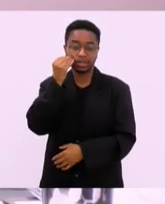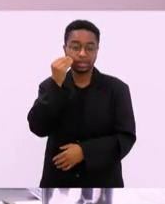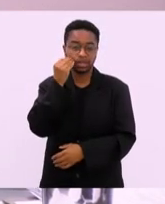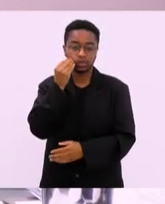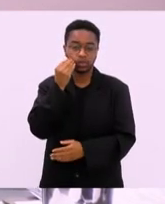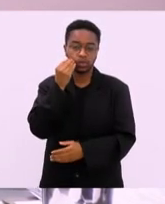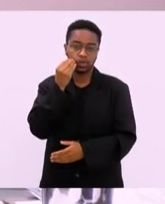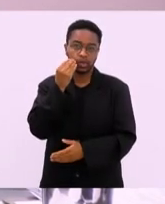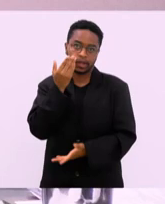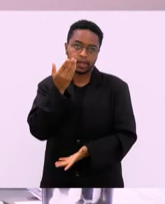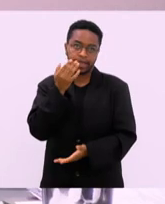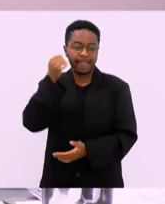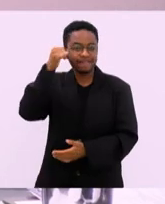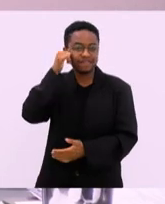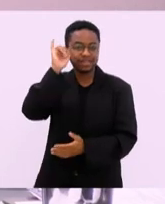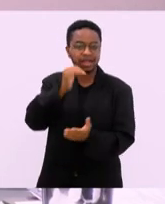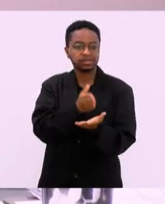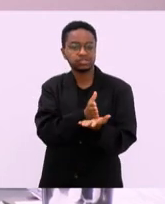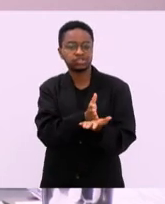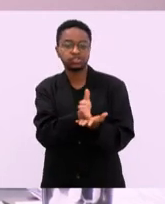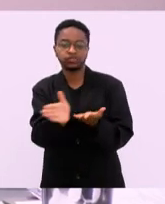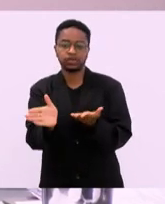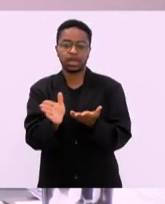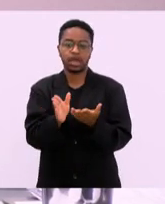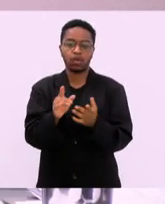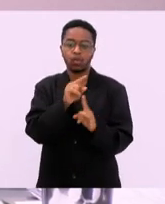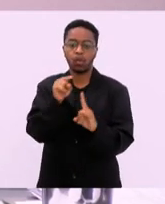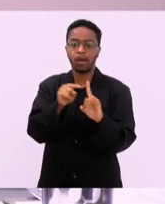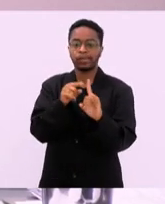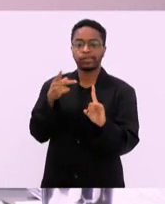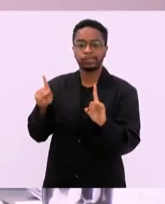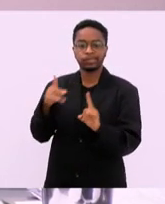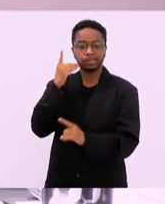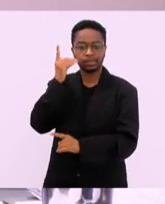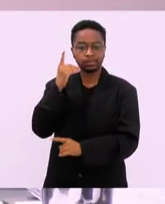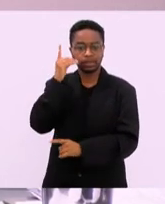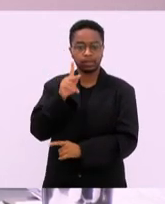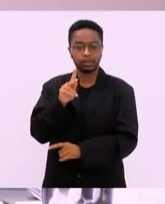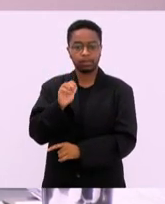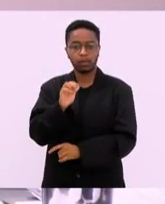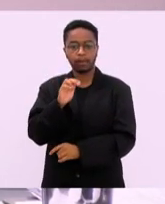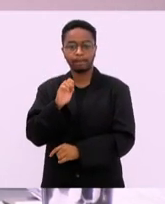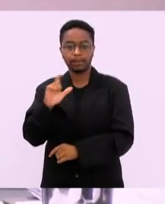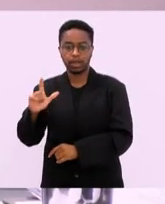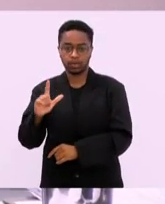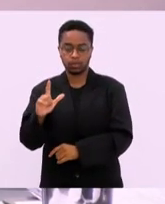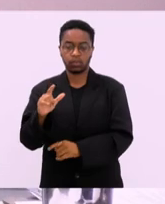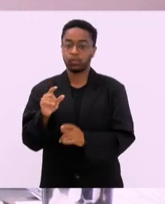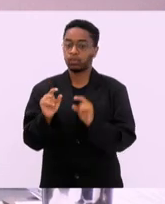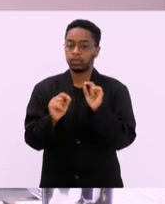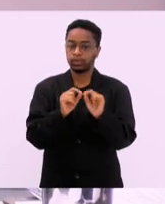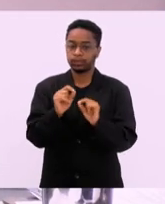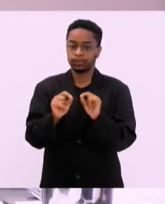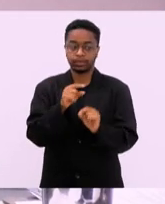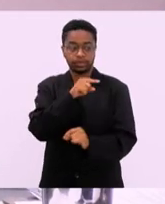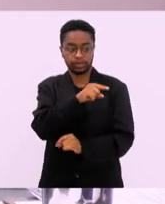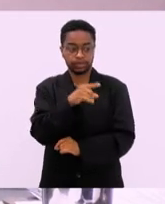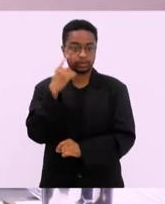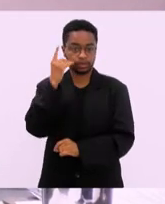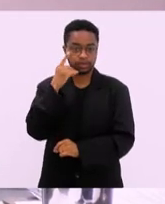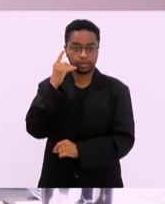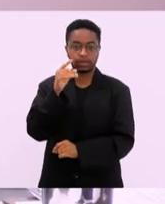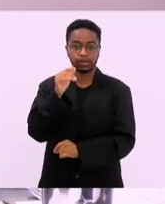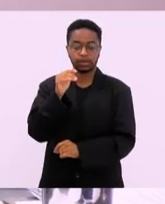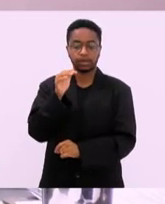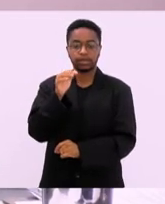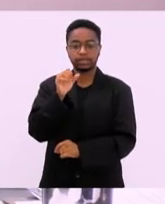desvirtuar aquilo que o deputado Felipe Pobel pretende fazer com o seu projeto de lei, que o deputado Serafini apresente o